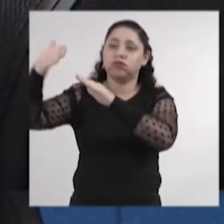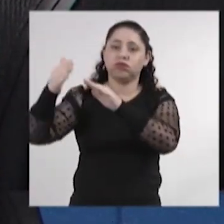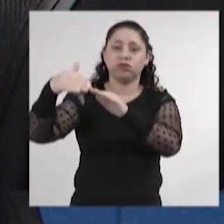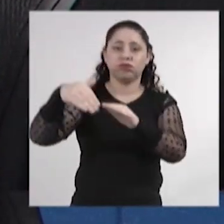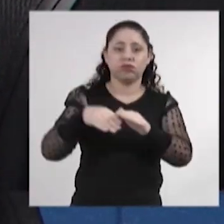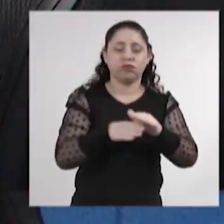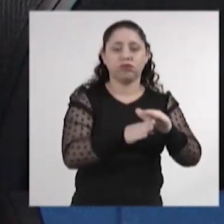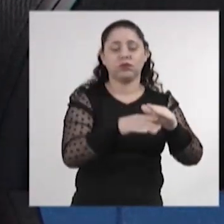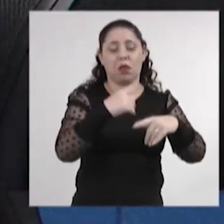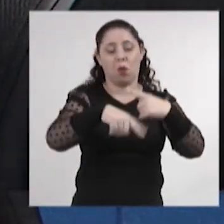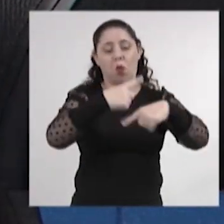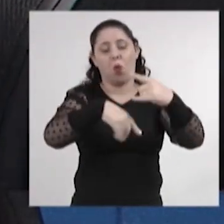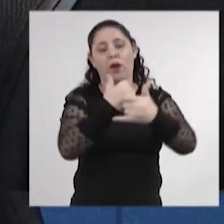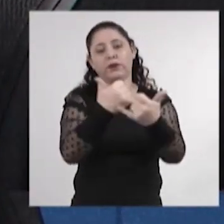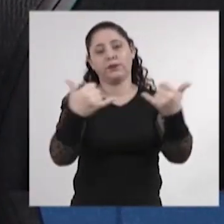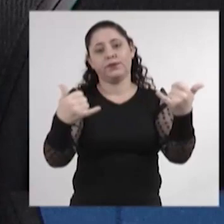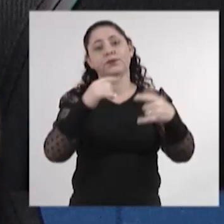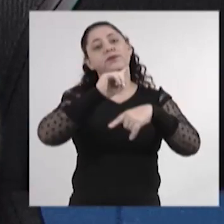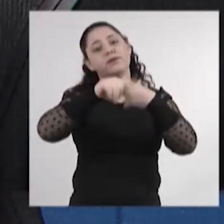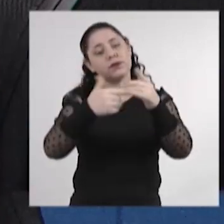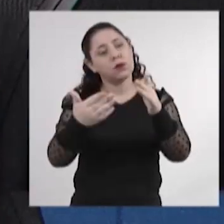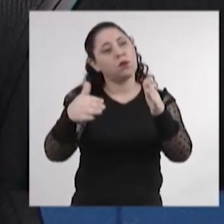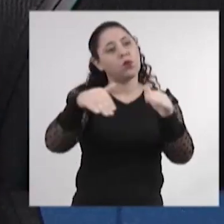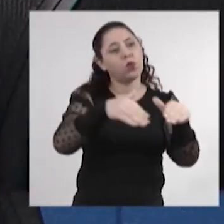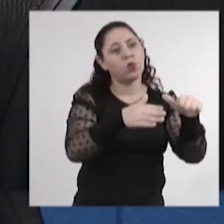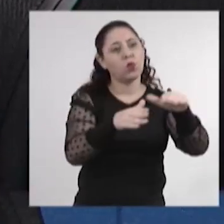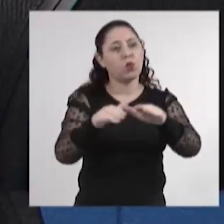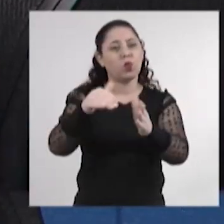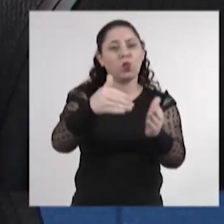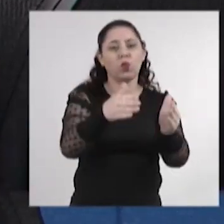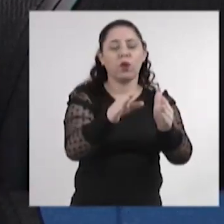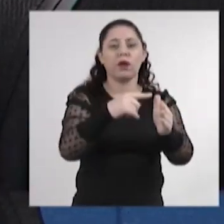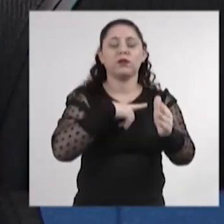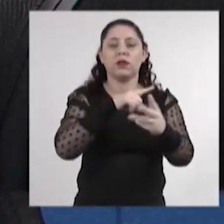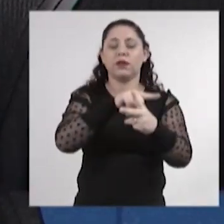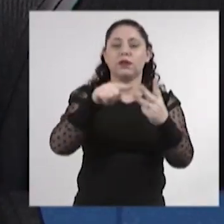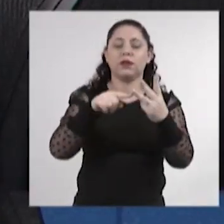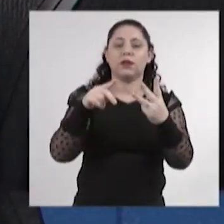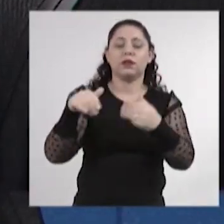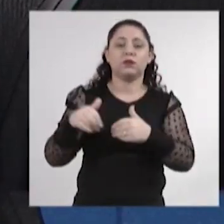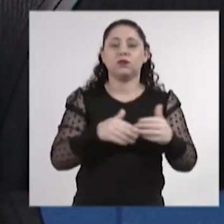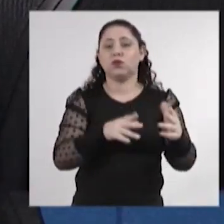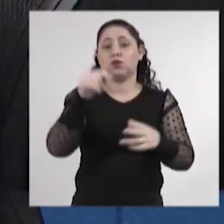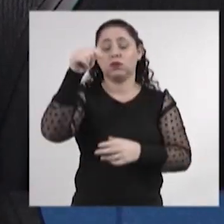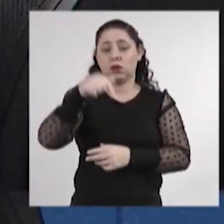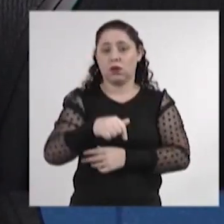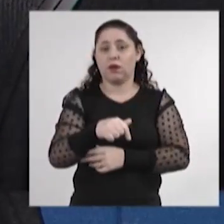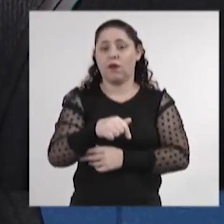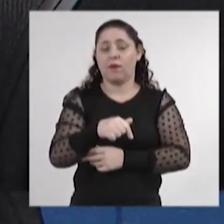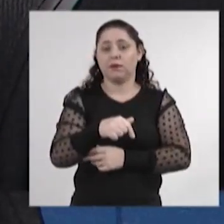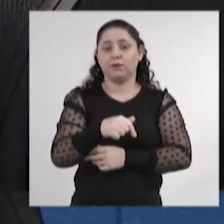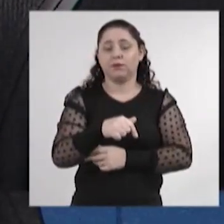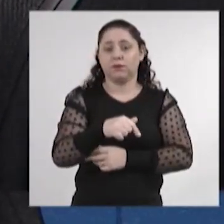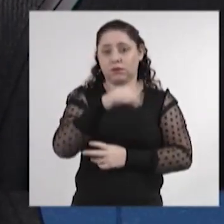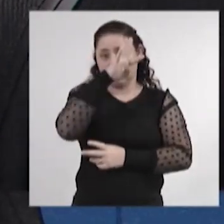Iguaçu para gerar energia. Então, da mesma forma também, tem muitos rios. Você tem 3 grandes rios que vocês têm aqui no